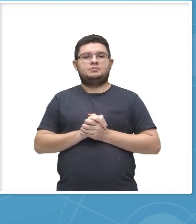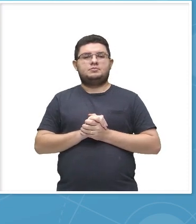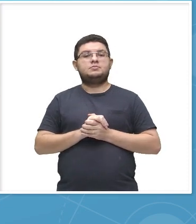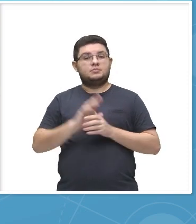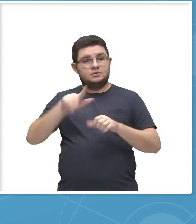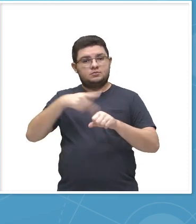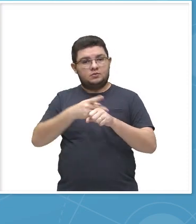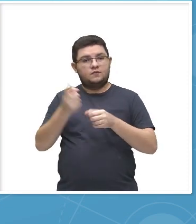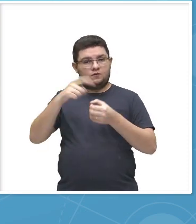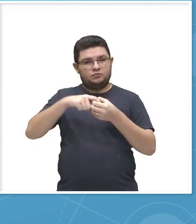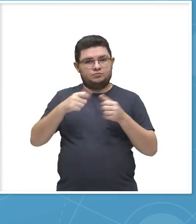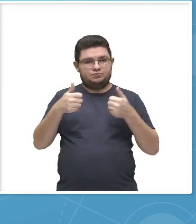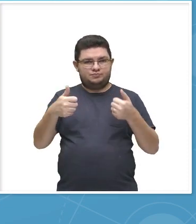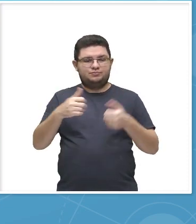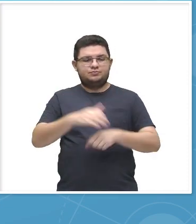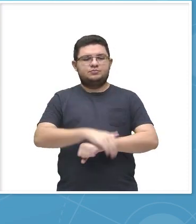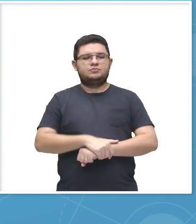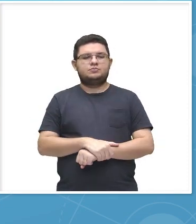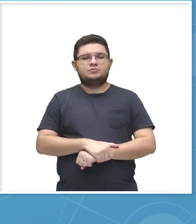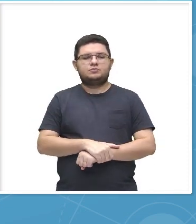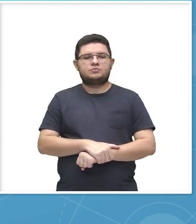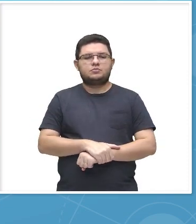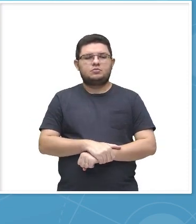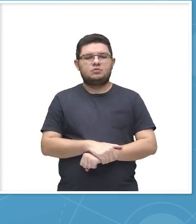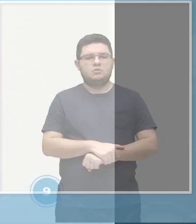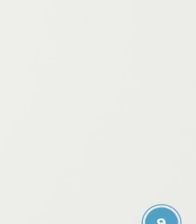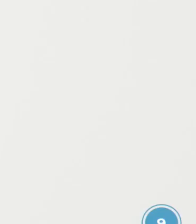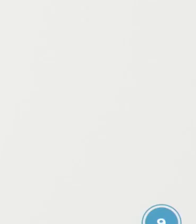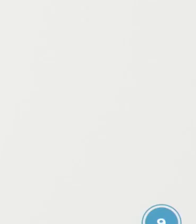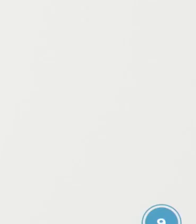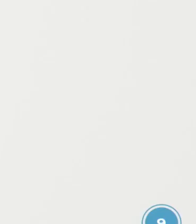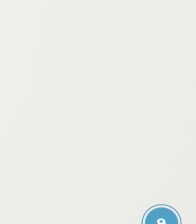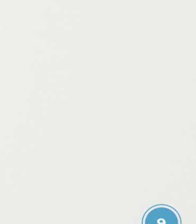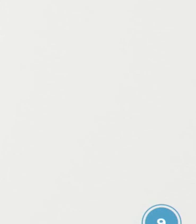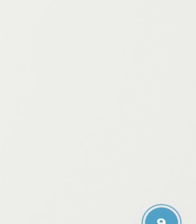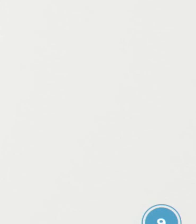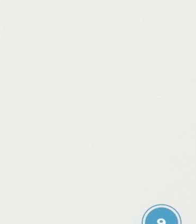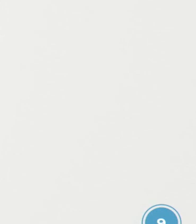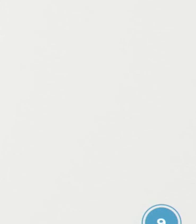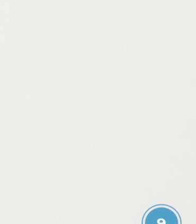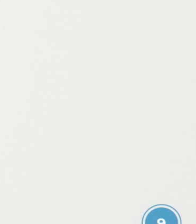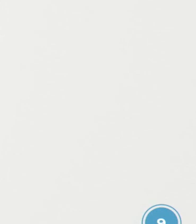conversa daqui a pouquinho vai lá E aí